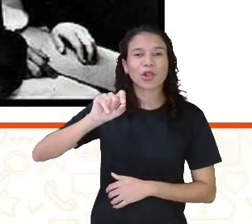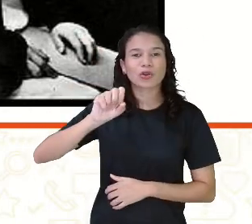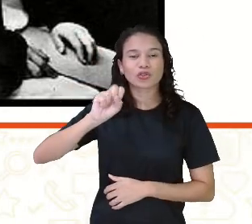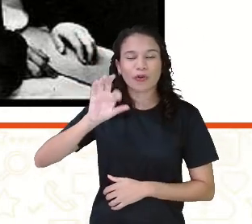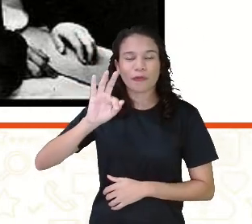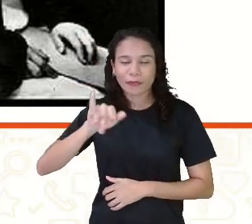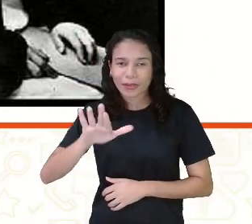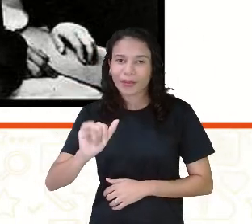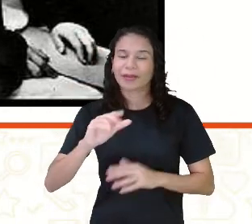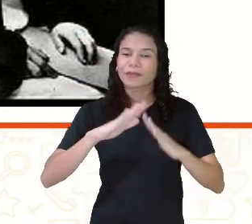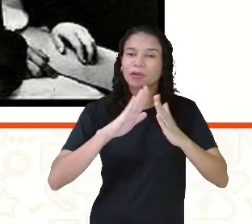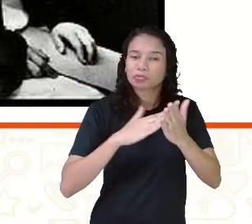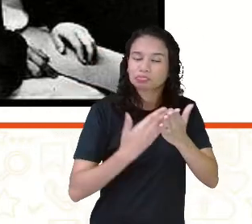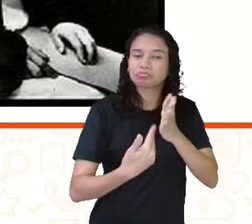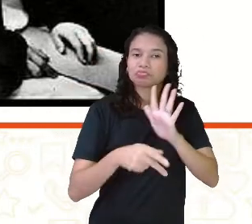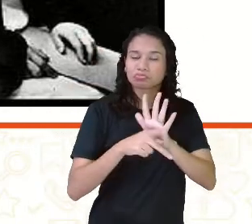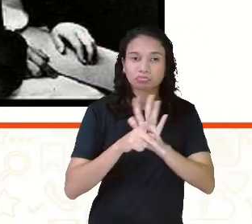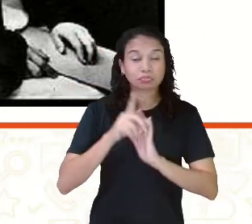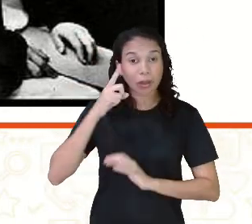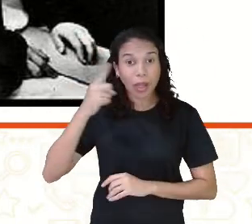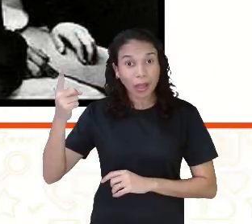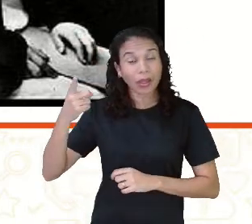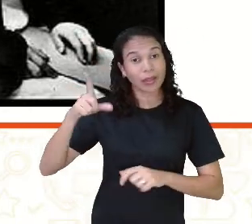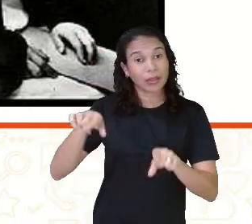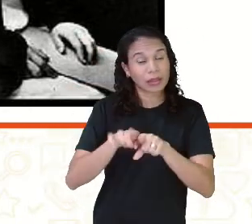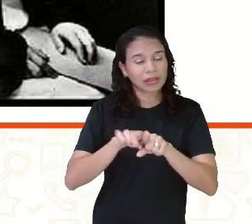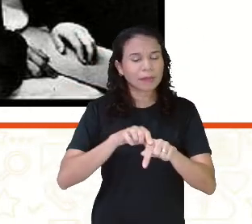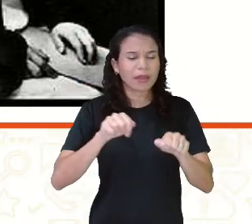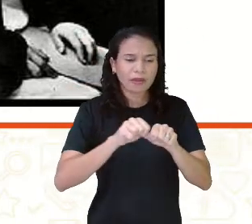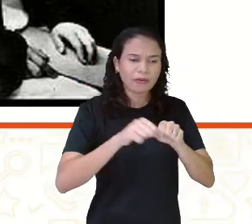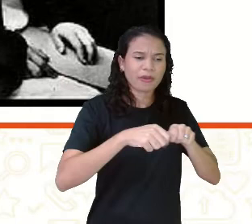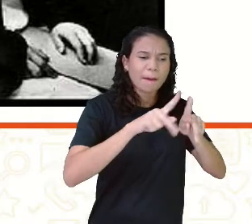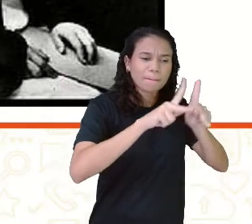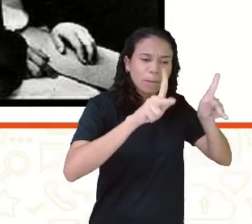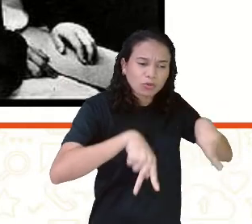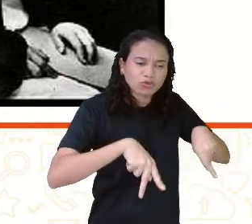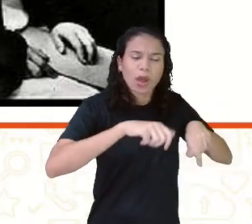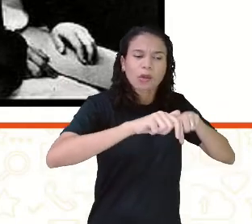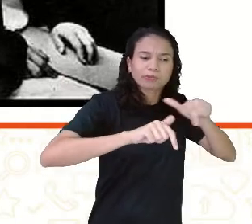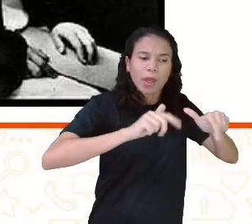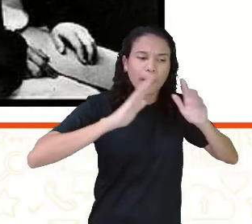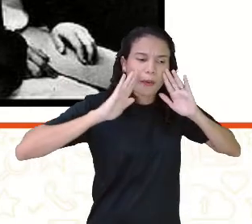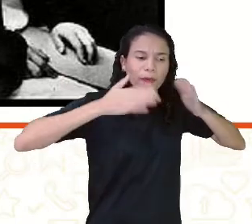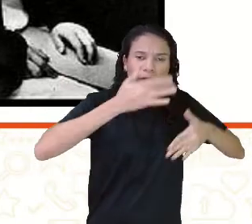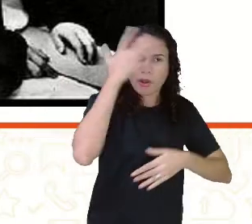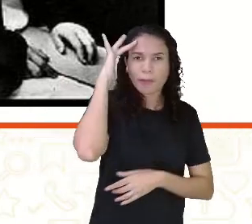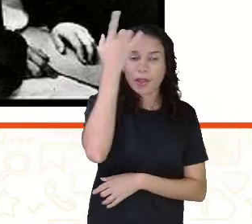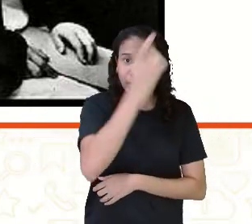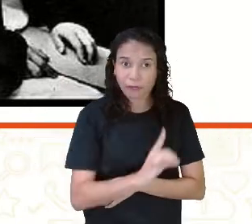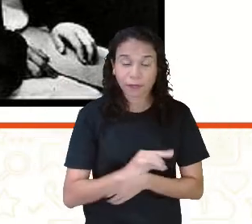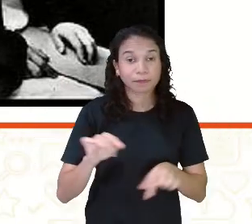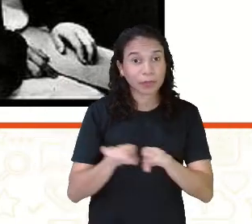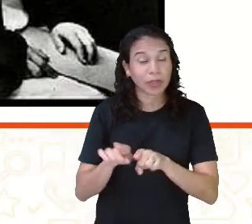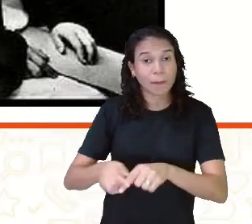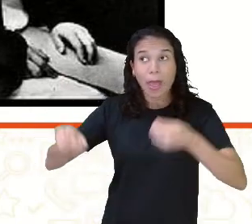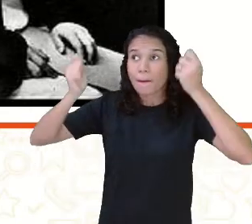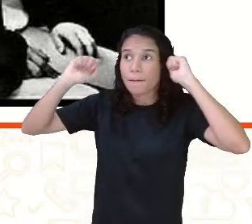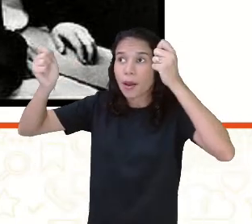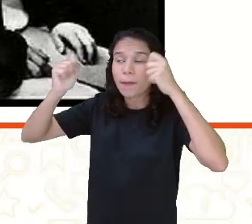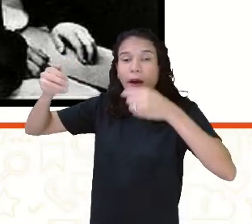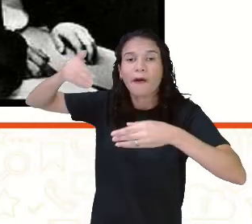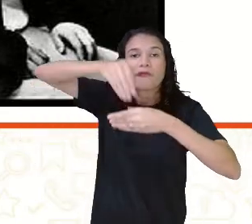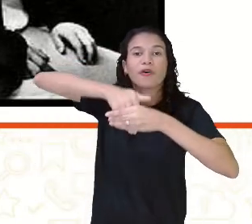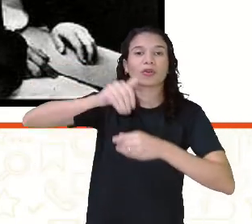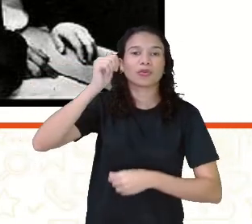College, desenvolveu diversos trabalhos em favor da pessoa com deficiência, participou de campanhas pelo voto feminino e